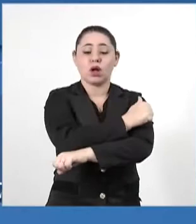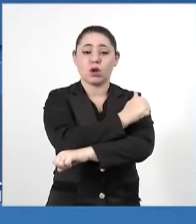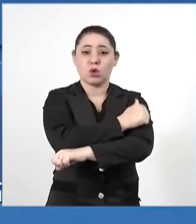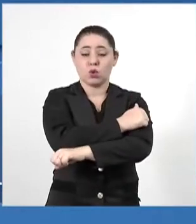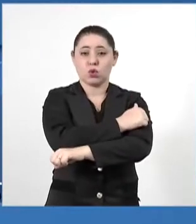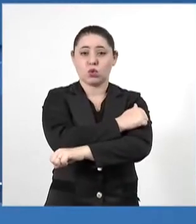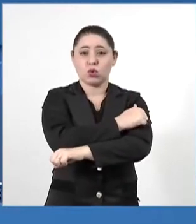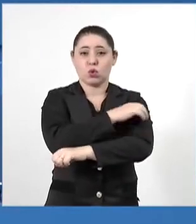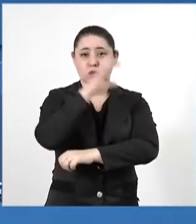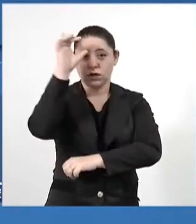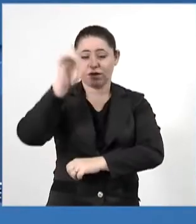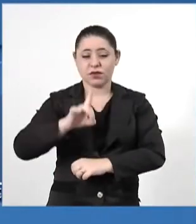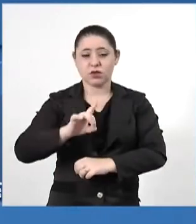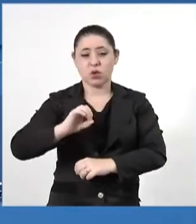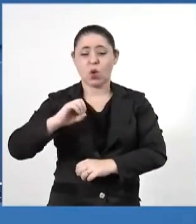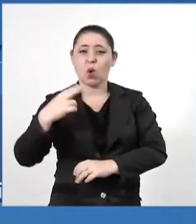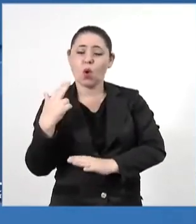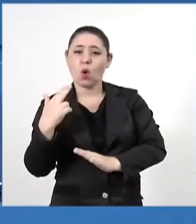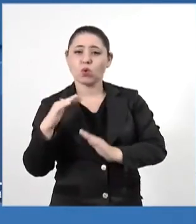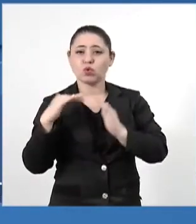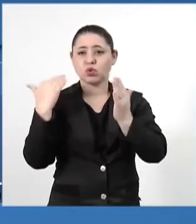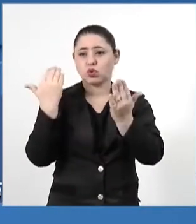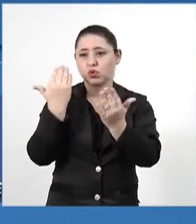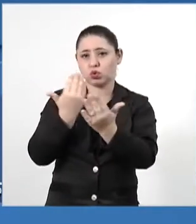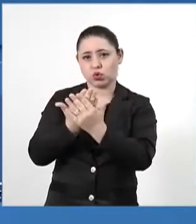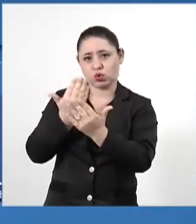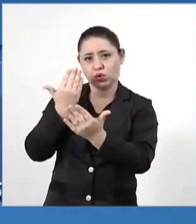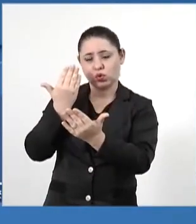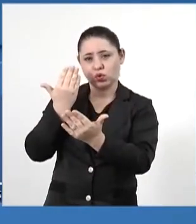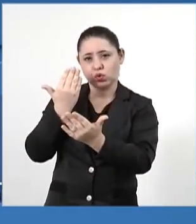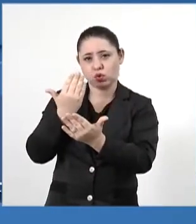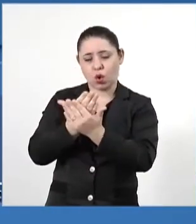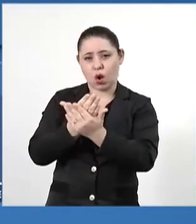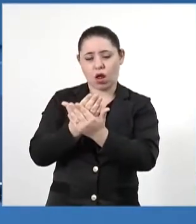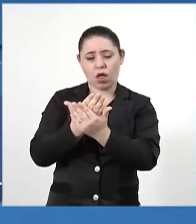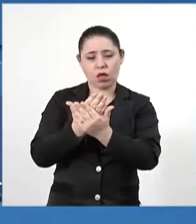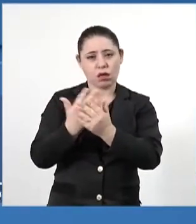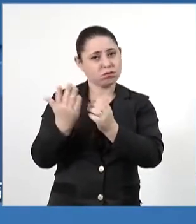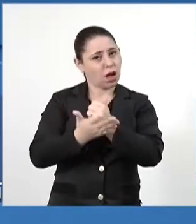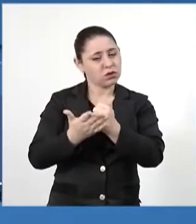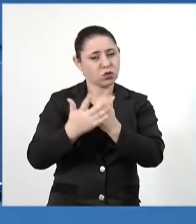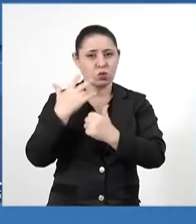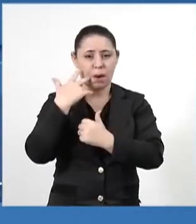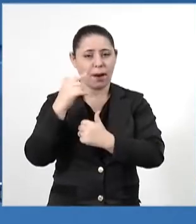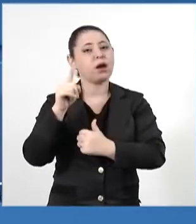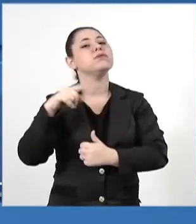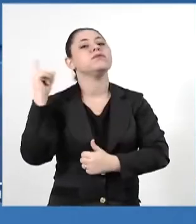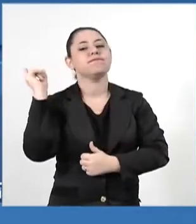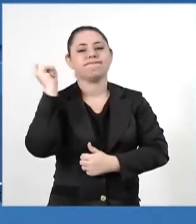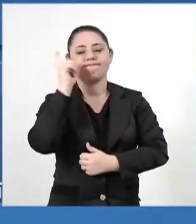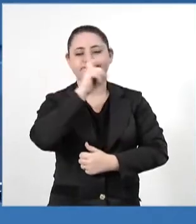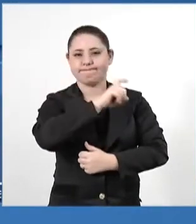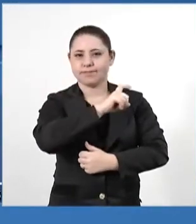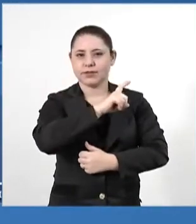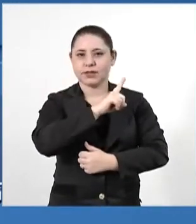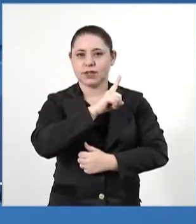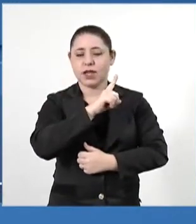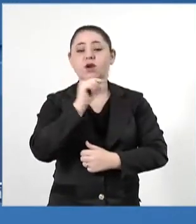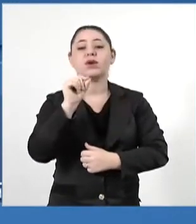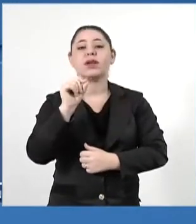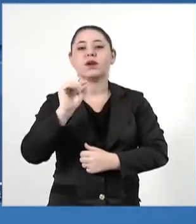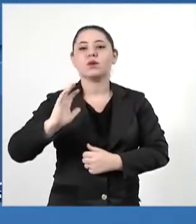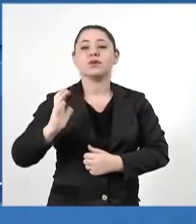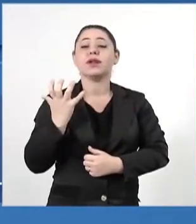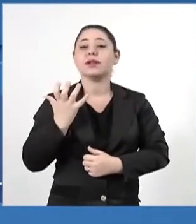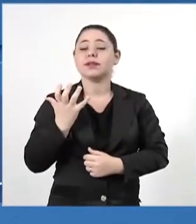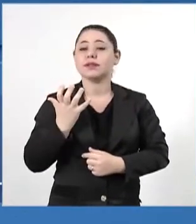ou aquele que estuda na aula, na educação regular, a gente sabe que isso é muito difícil. E aí vem a calhar naquilo que